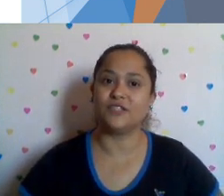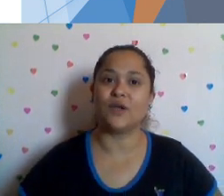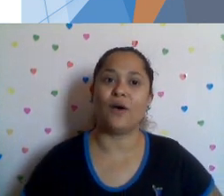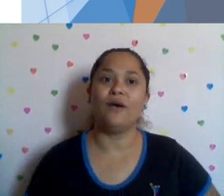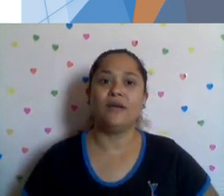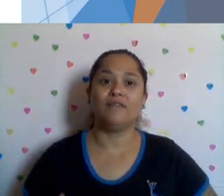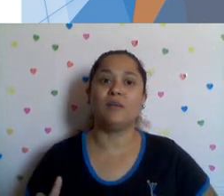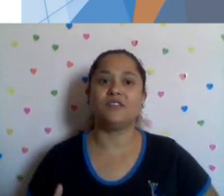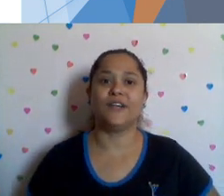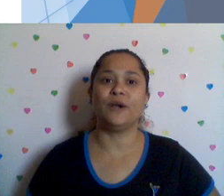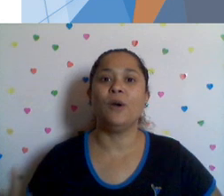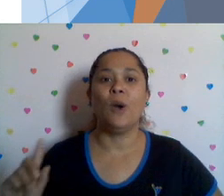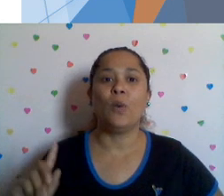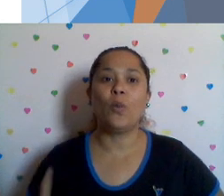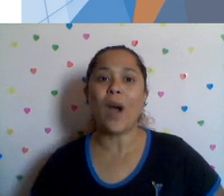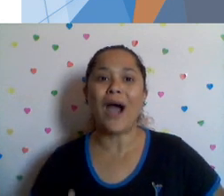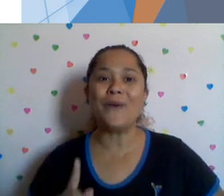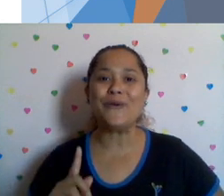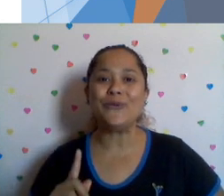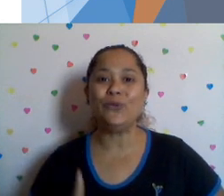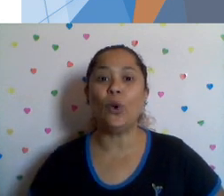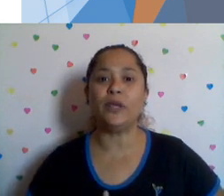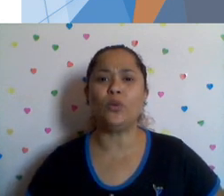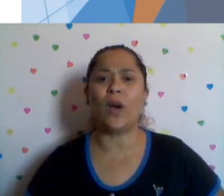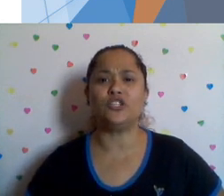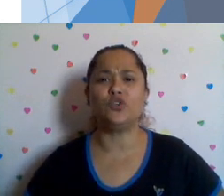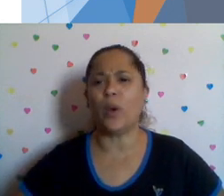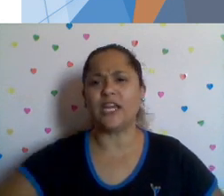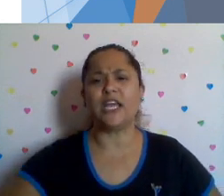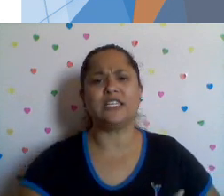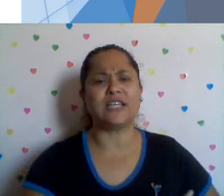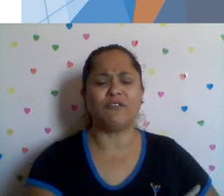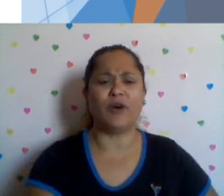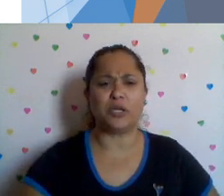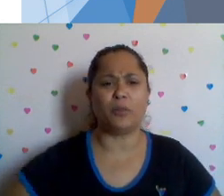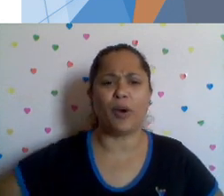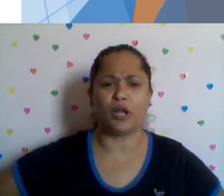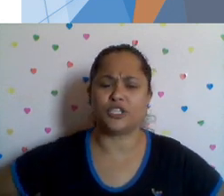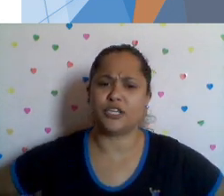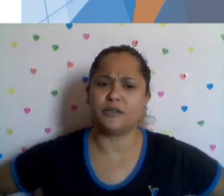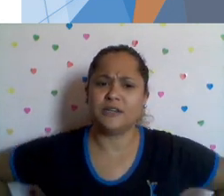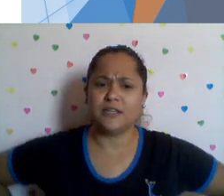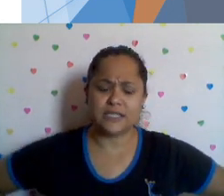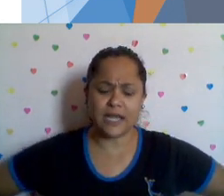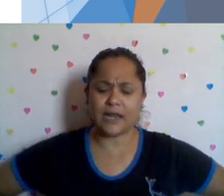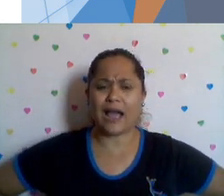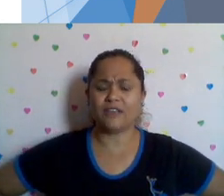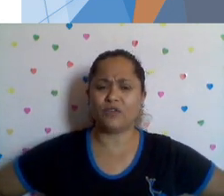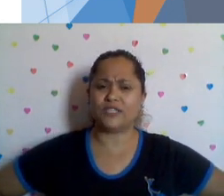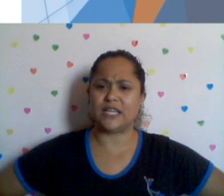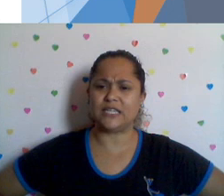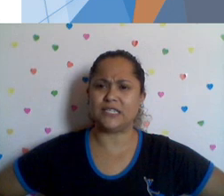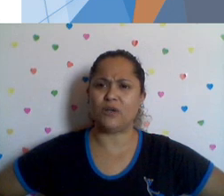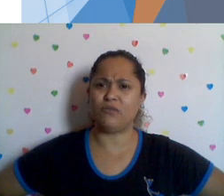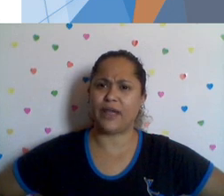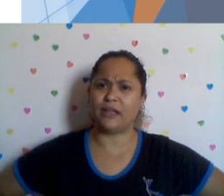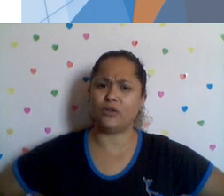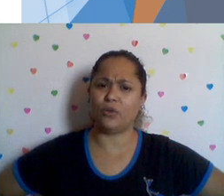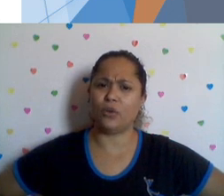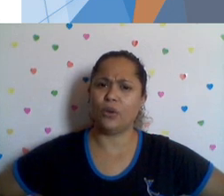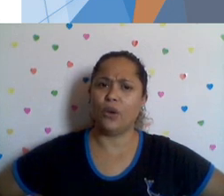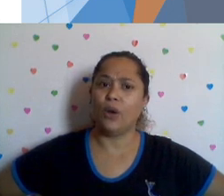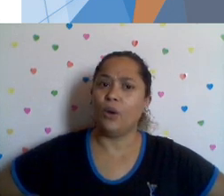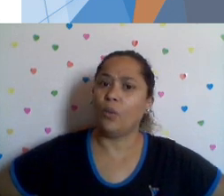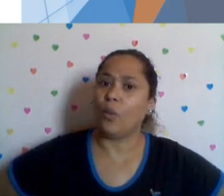Mas antes, ó, vamos ver. Qual o número a Joaninha está fora do pote? Será que vocês estão